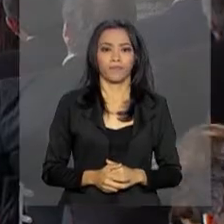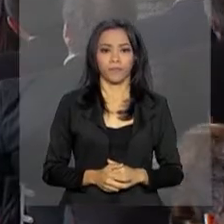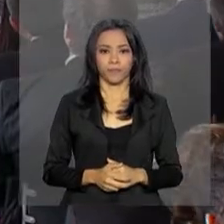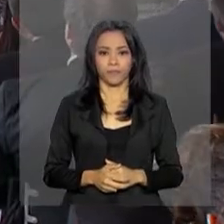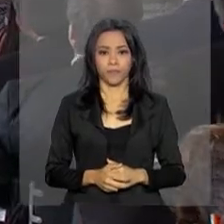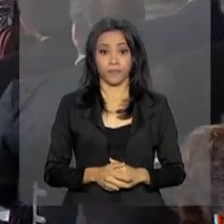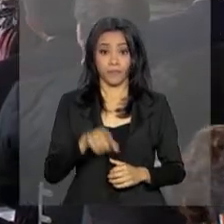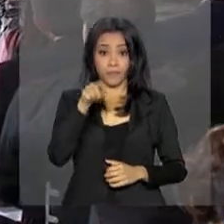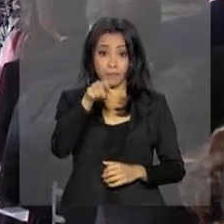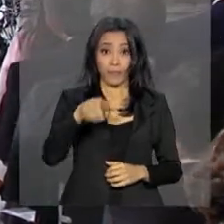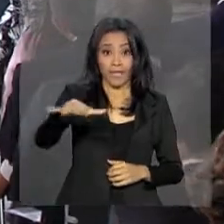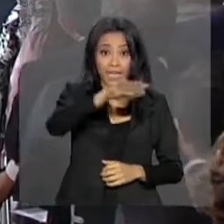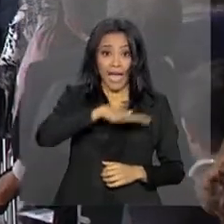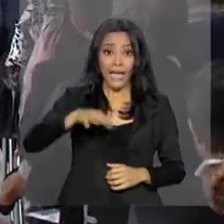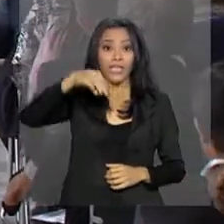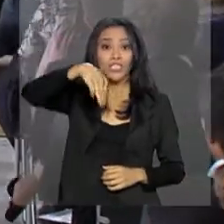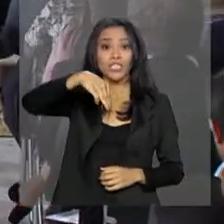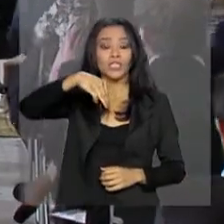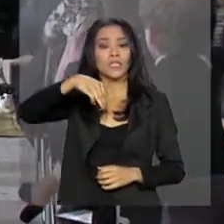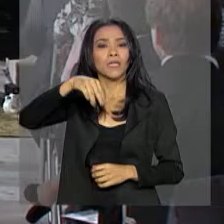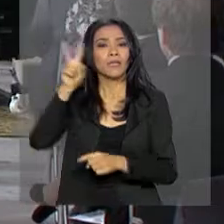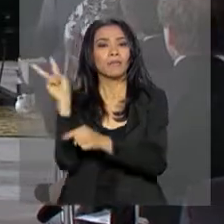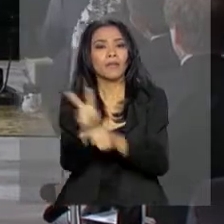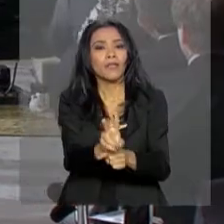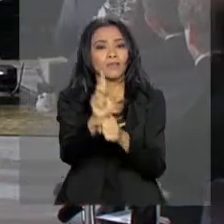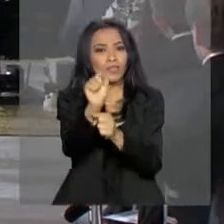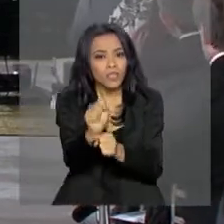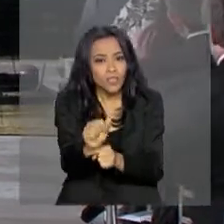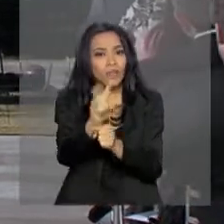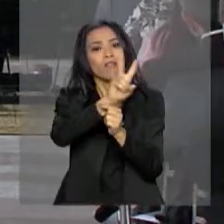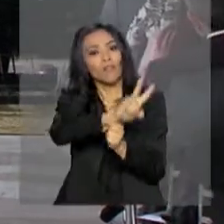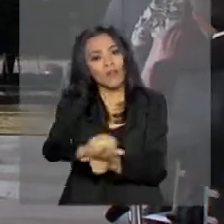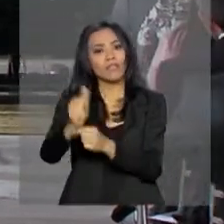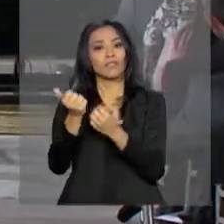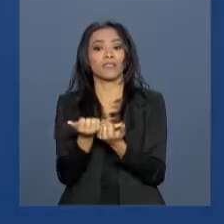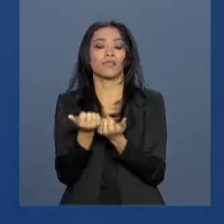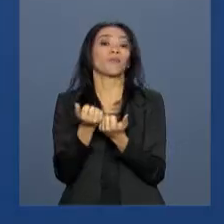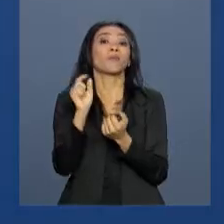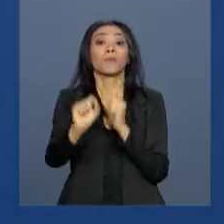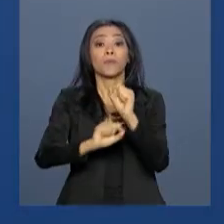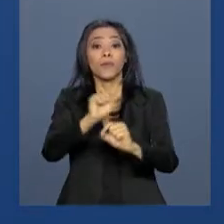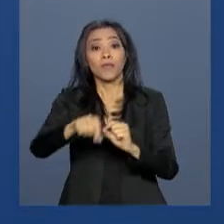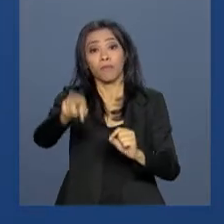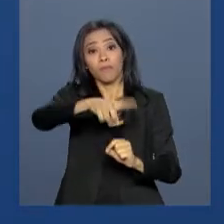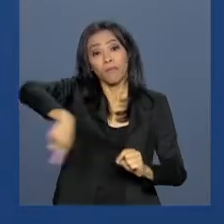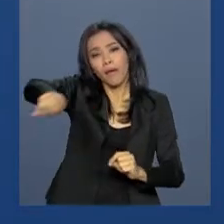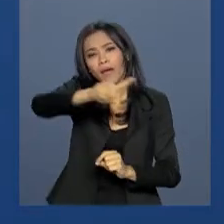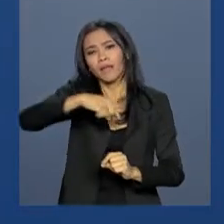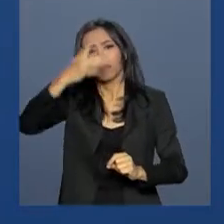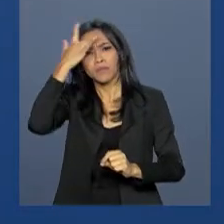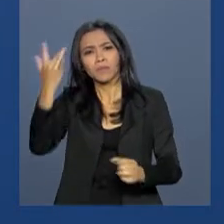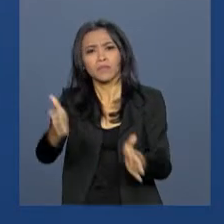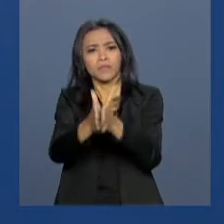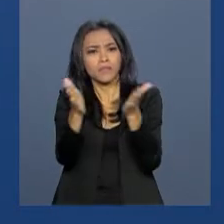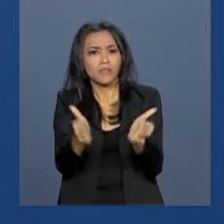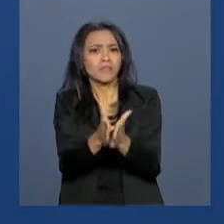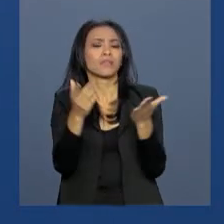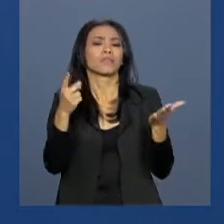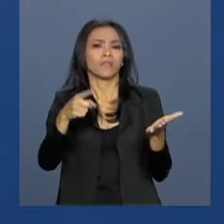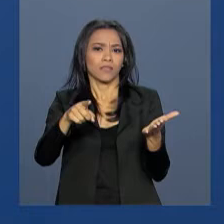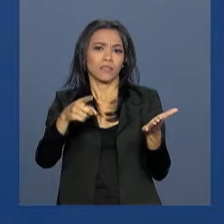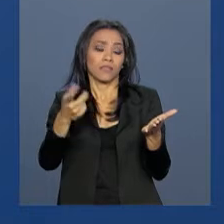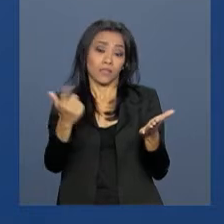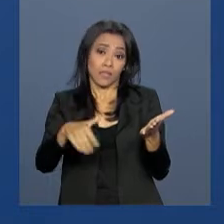O microcrédito produtivo vai ser ampliado para os brasileiros de baixa renda, que fazem parte do Cadastro Único de